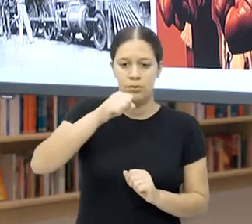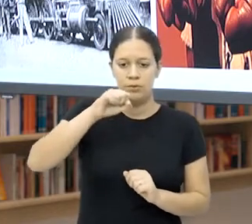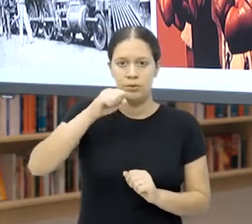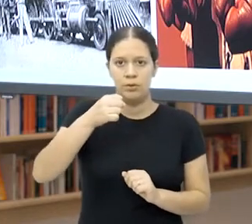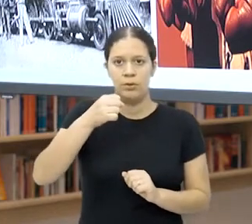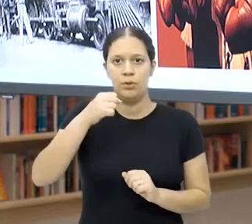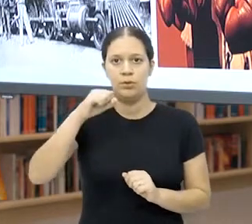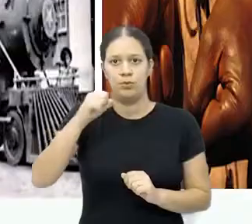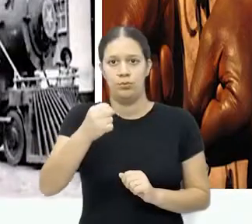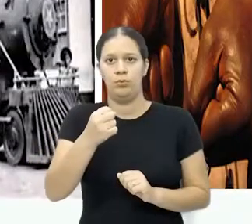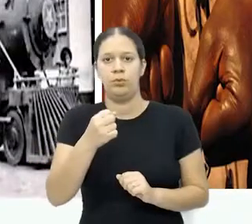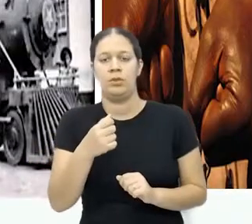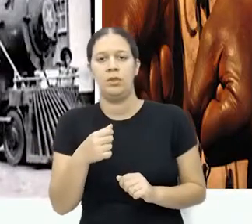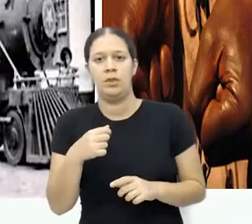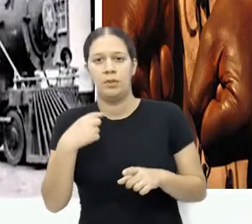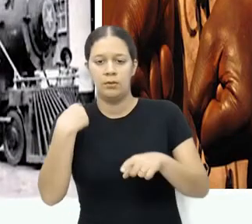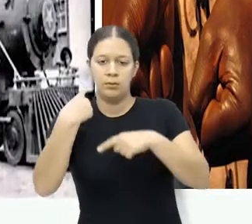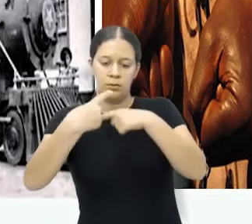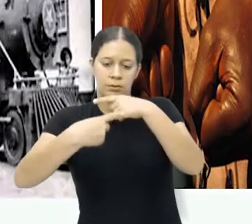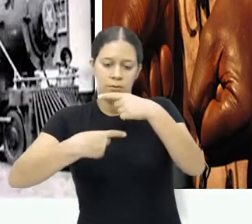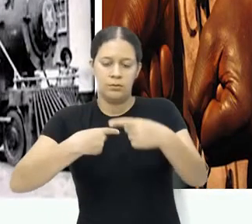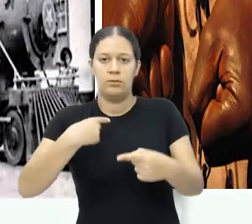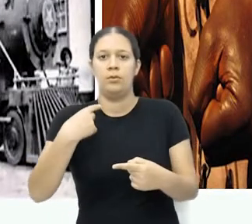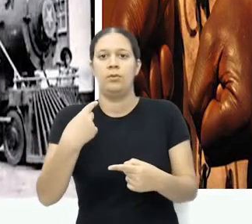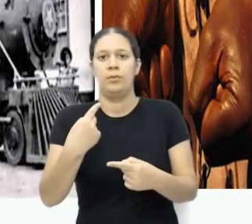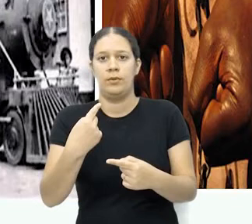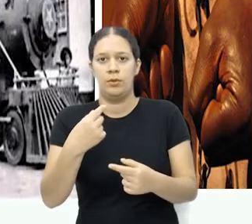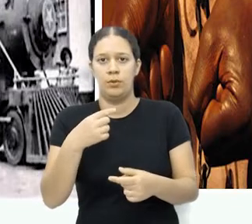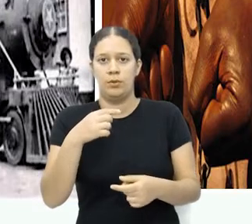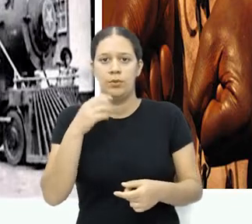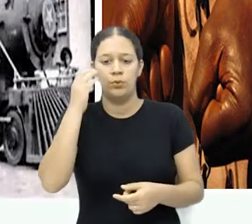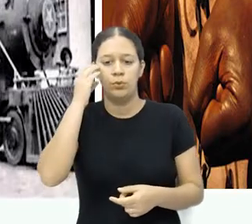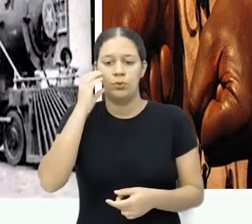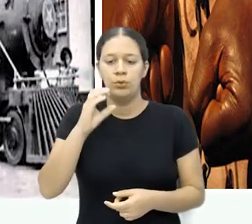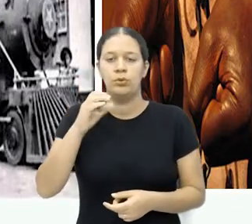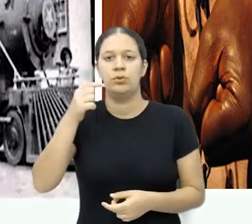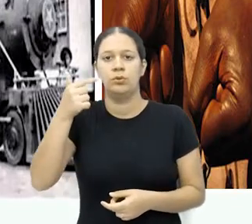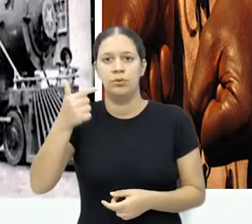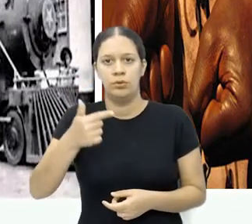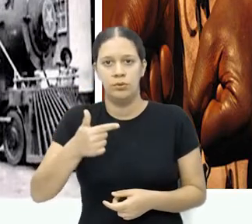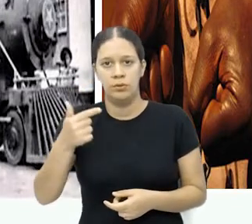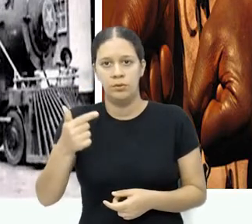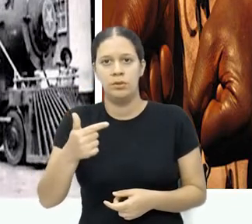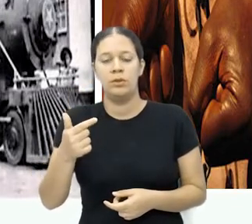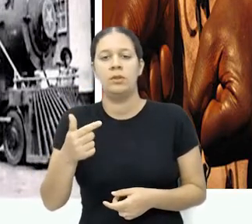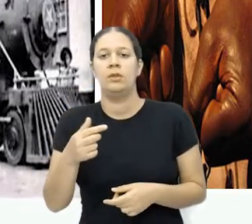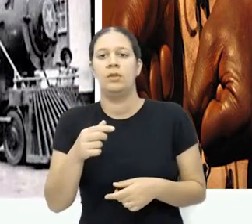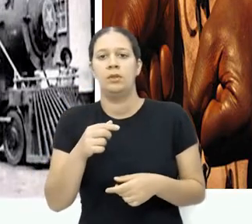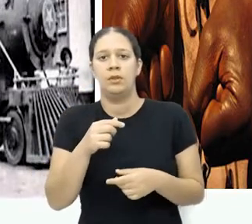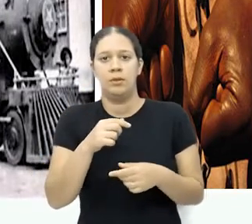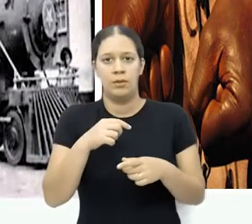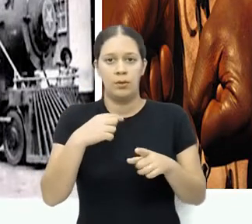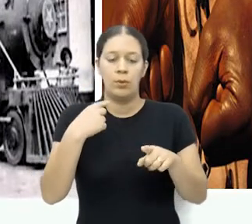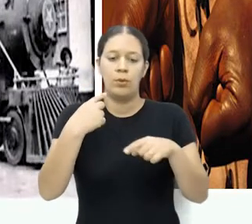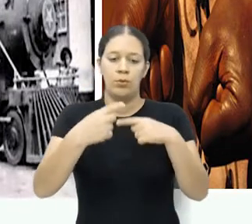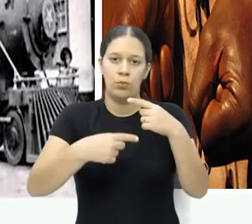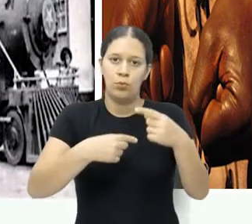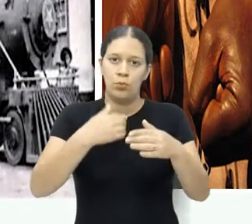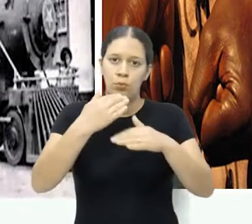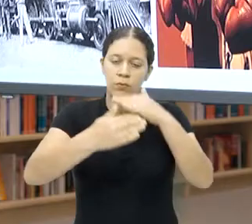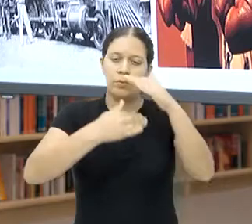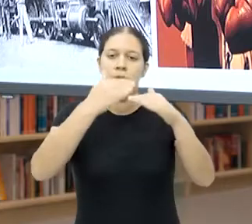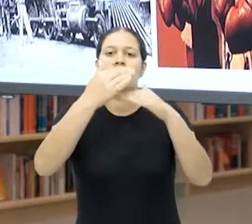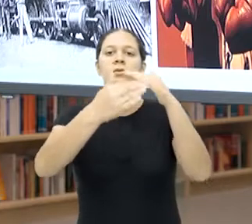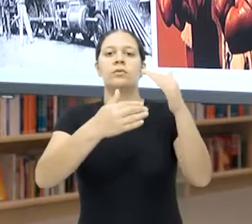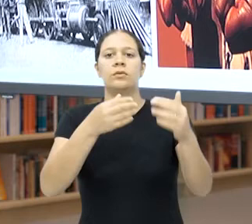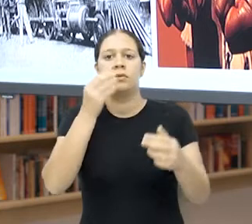1888. Em seguida, ano seguinte, tá certo? Dom Pedro II é expulso do Brasil e começa um novo processo